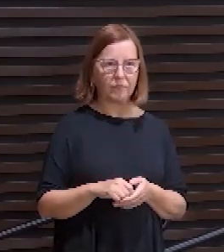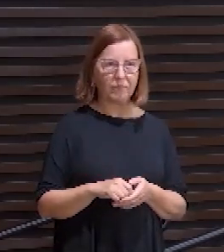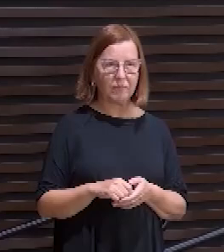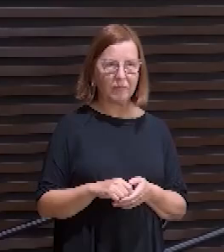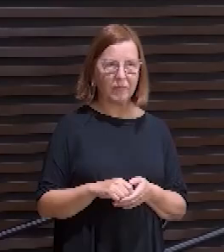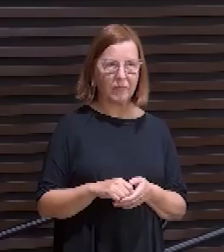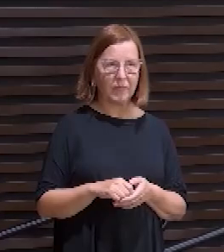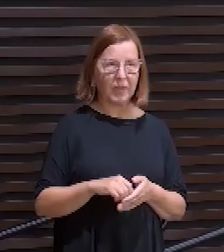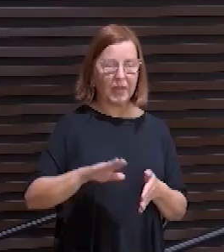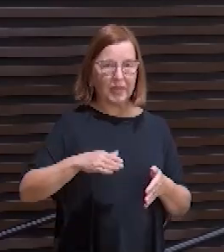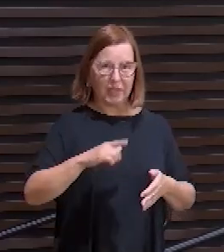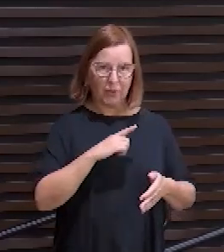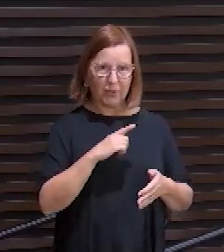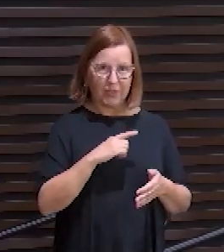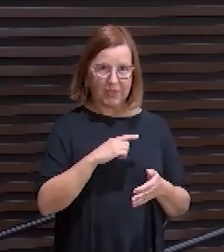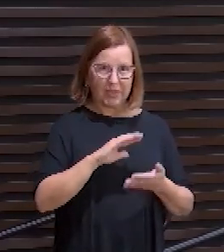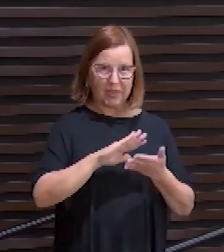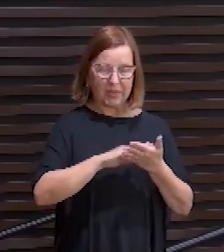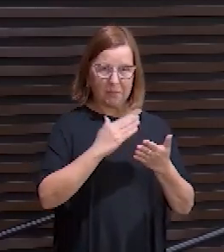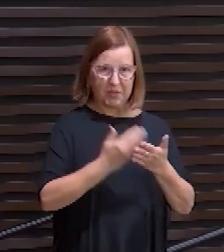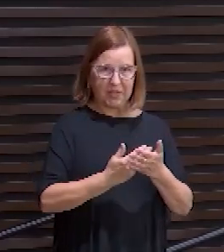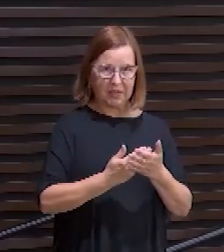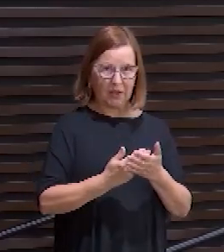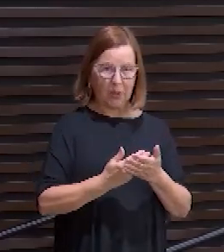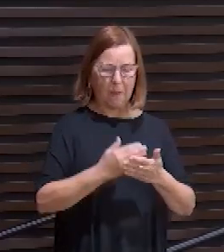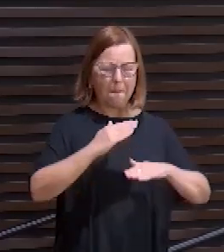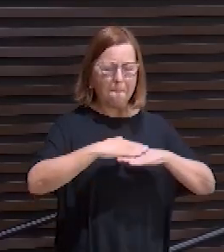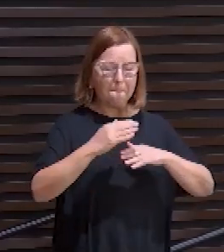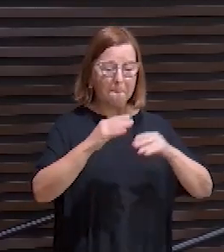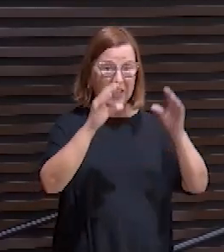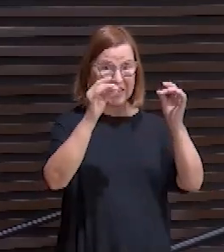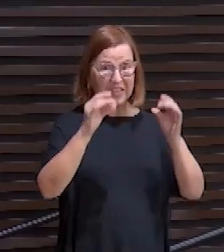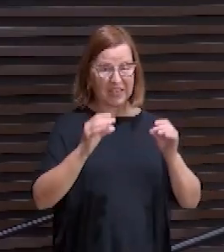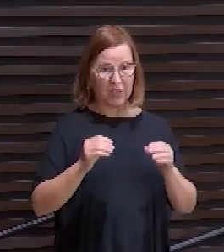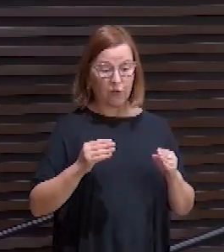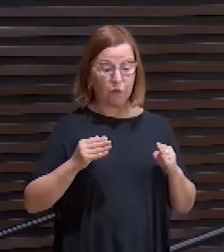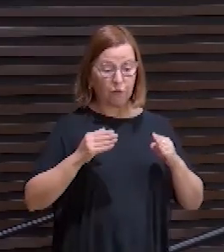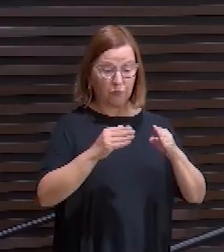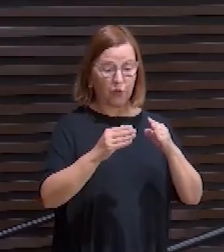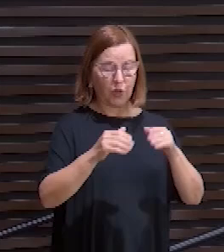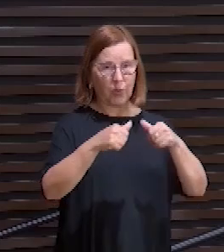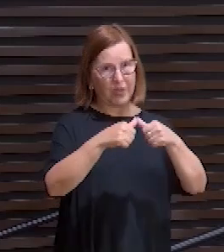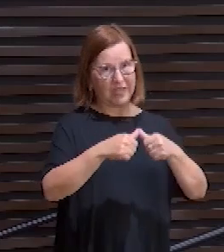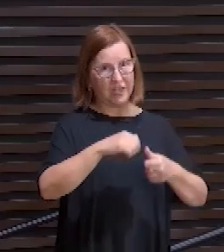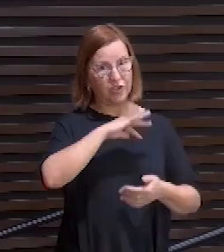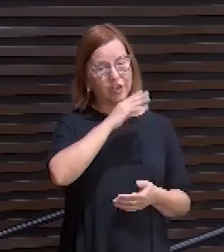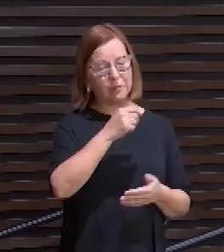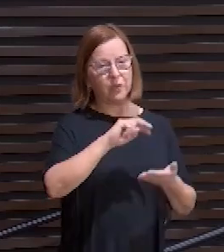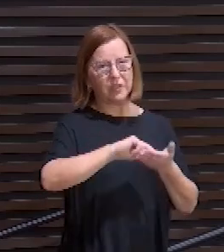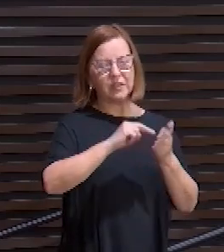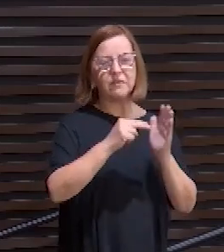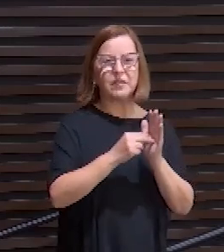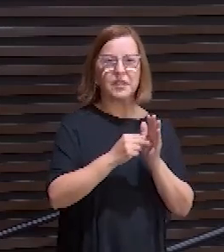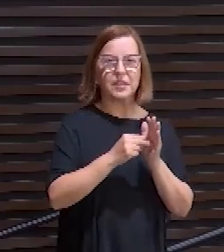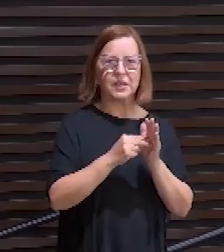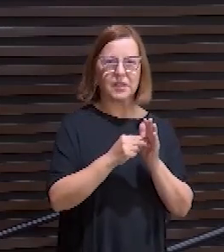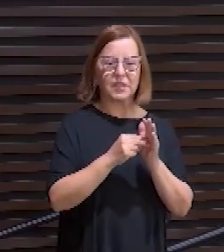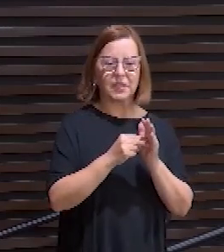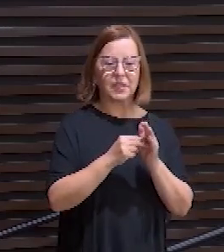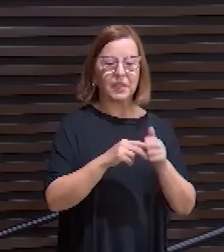da visão. Uma interpretação detalhada com foco neste animal que representa, como eu disse, o tempo do